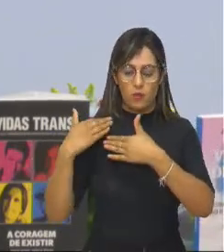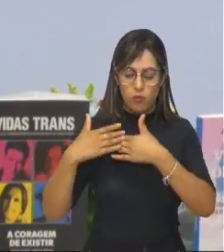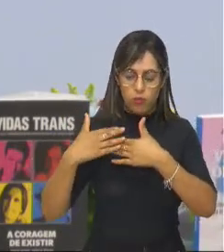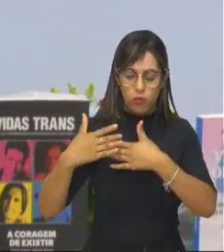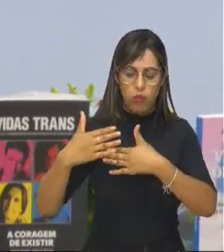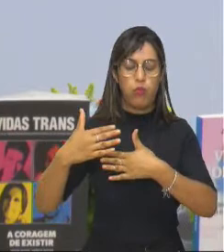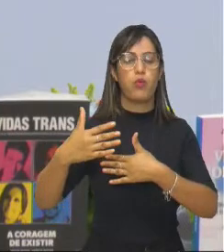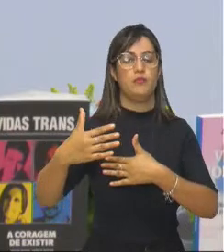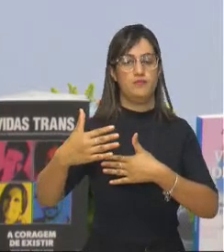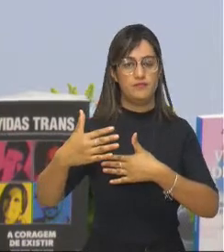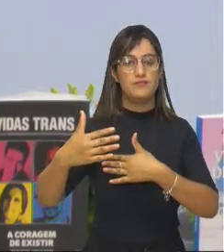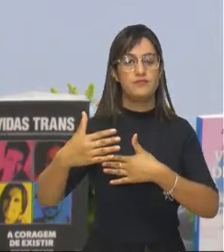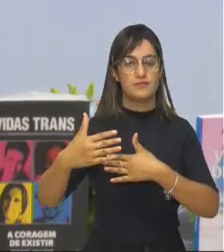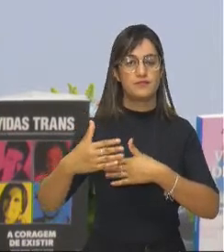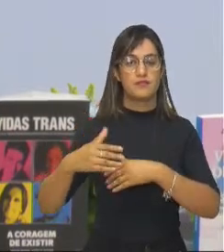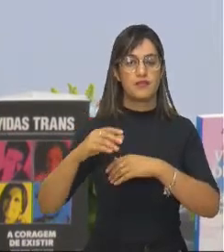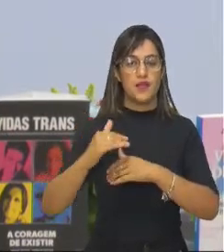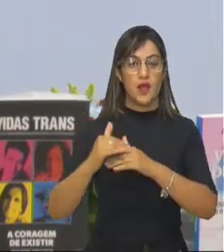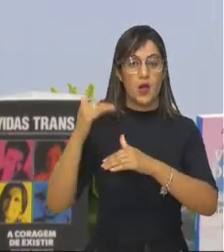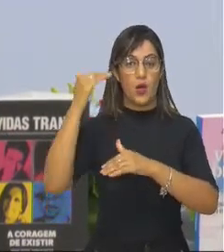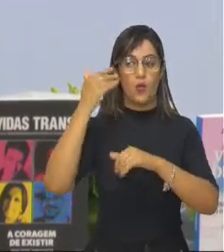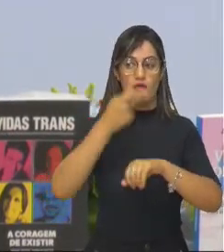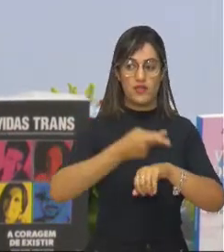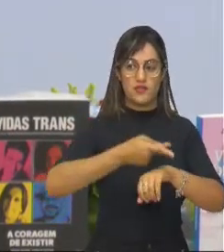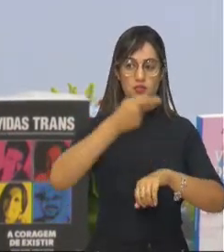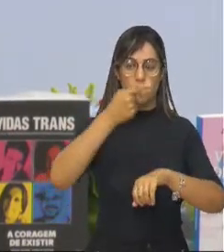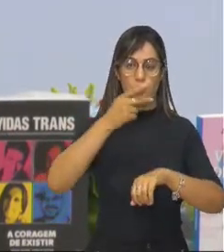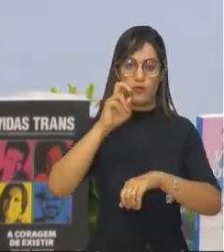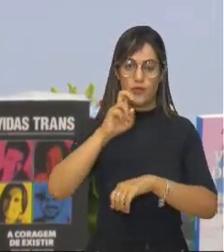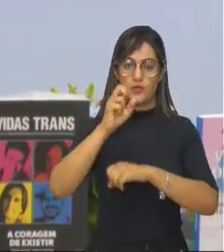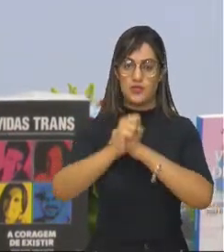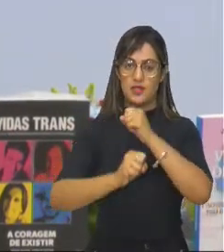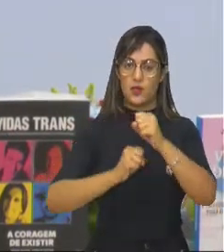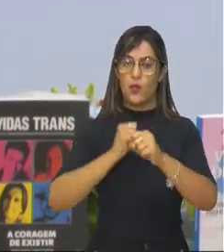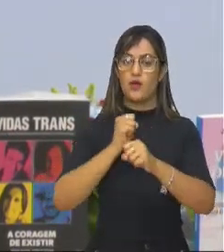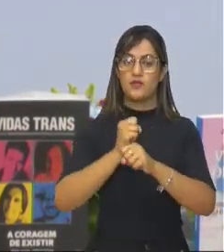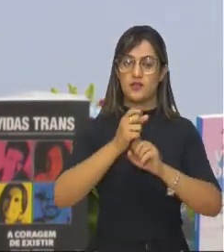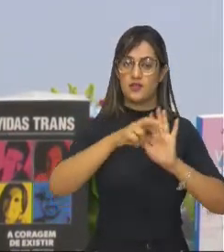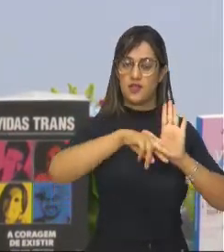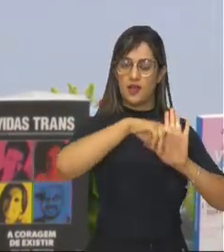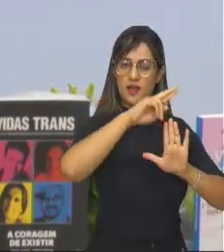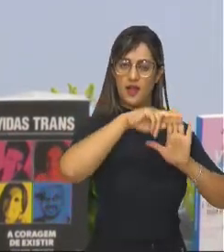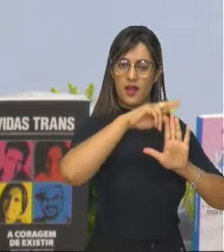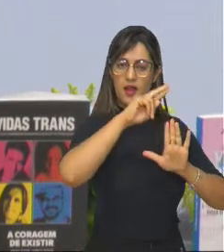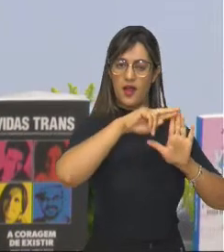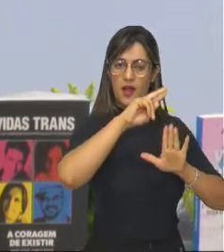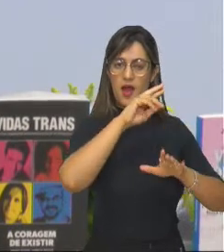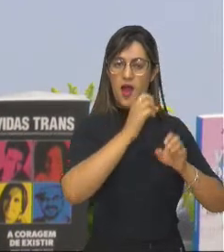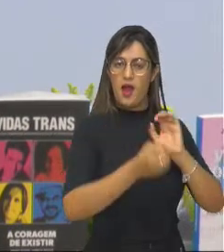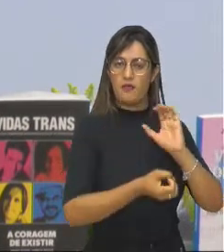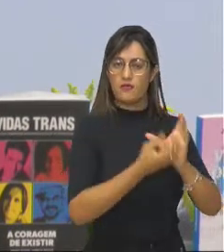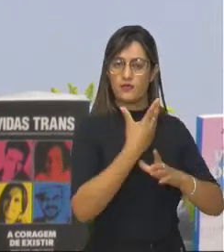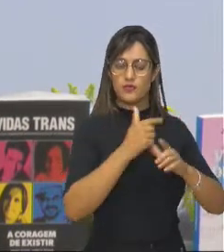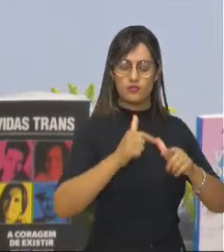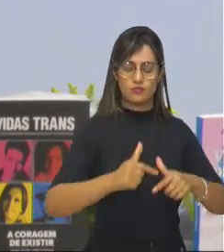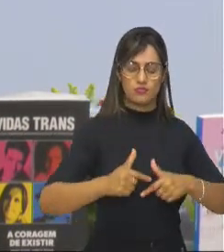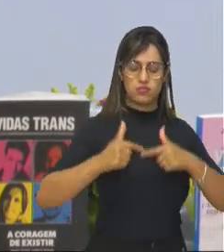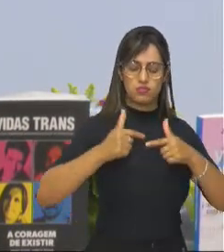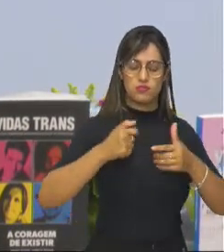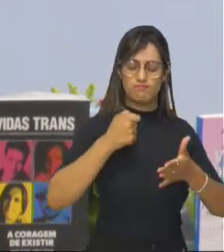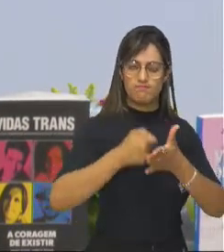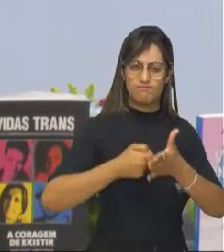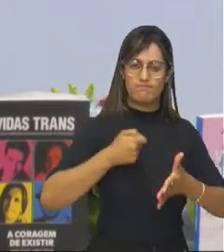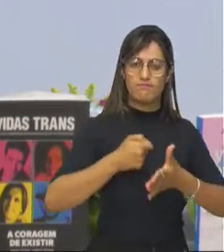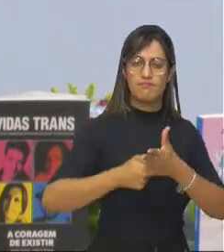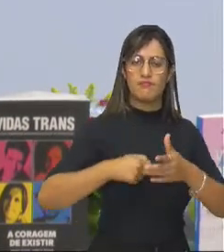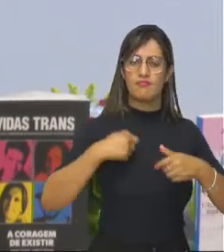prêmio nesse sentido, dos 5 anos da nossa resolução, é realmente fruto de muita luta e precisa ser trabalhada,